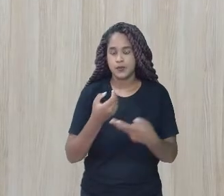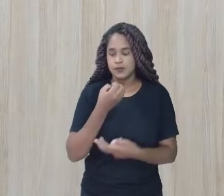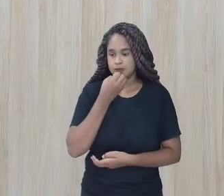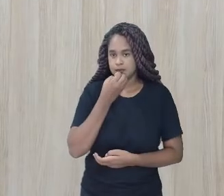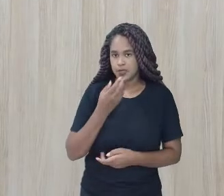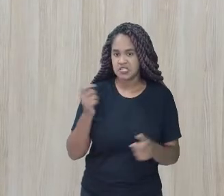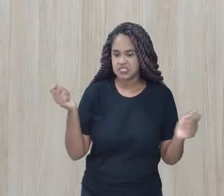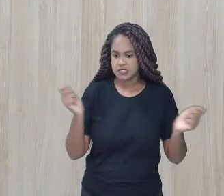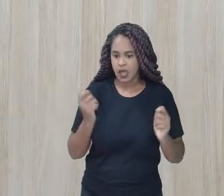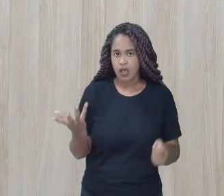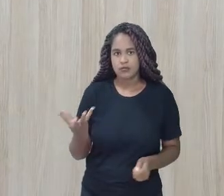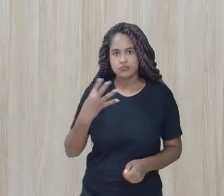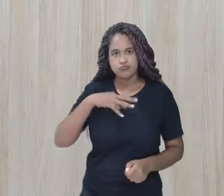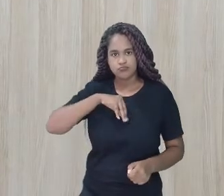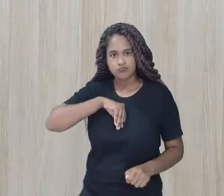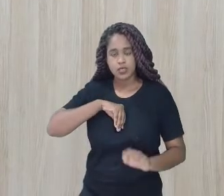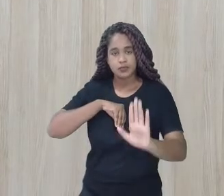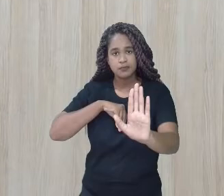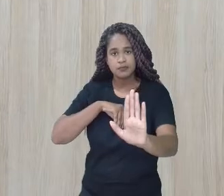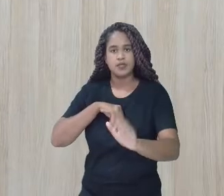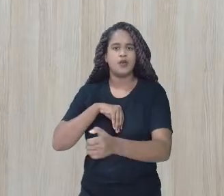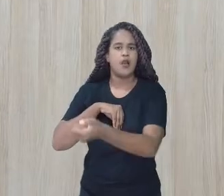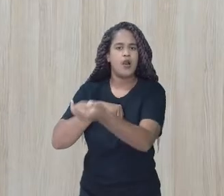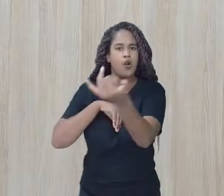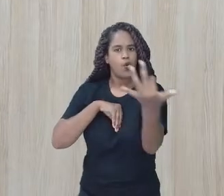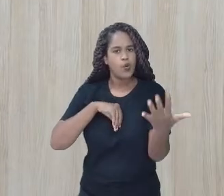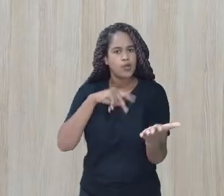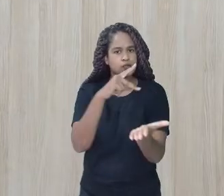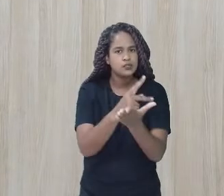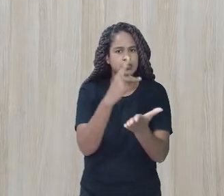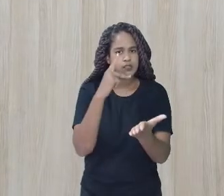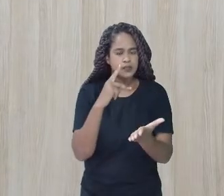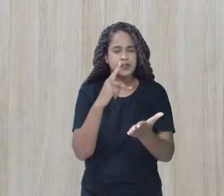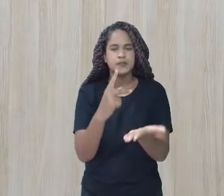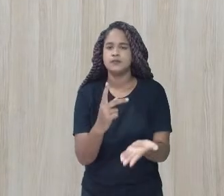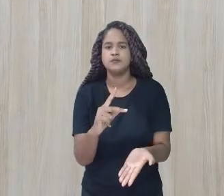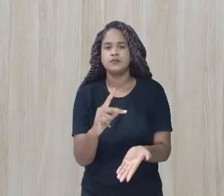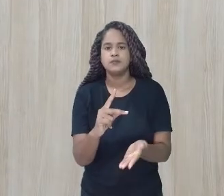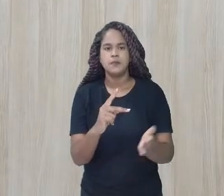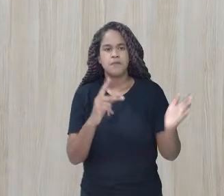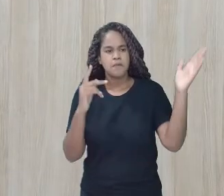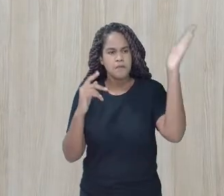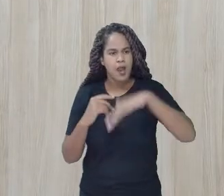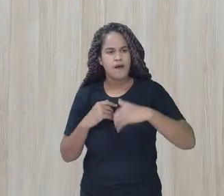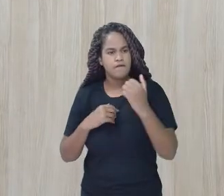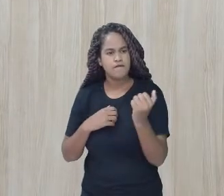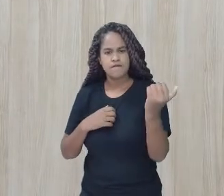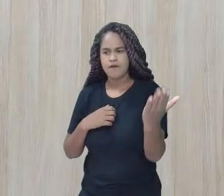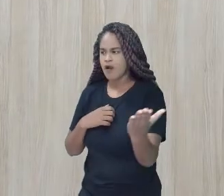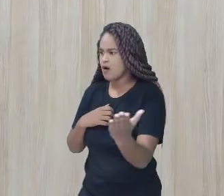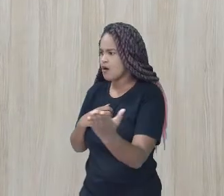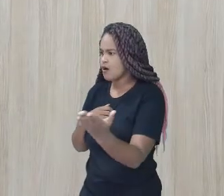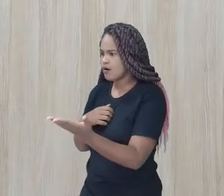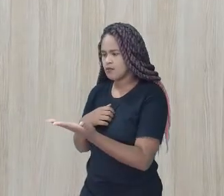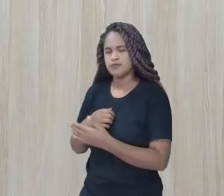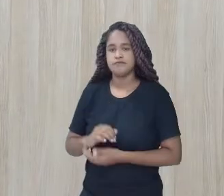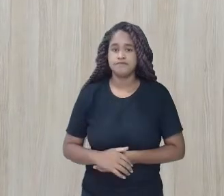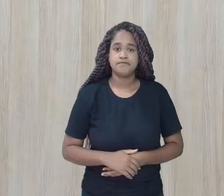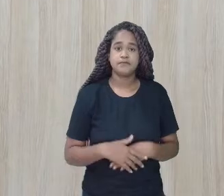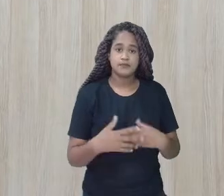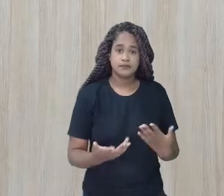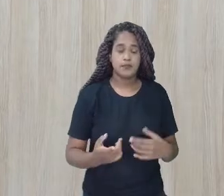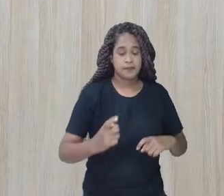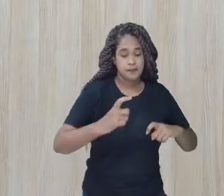você, mesmo naquelas situações em que aparentemente o mal está sendo externado. Então, O Médico